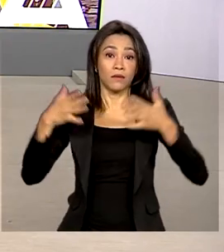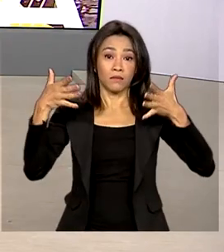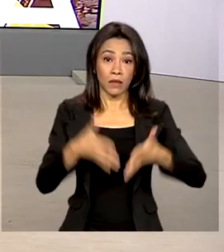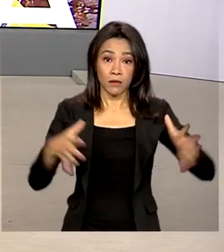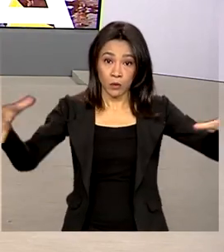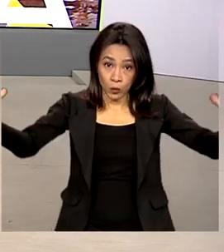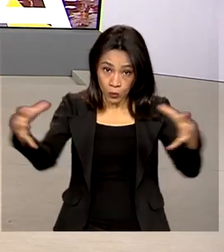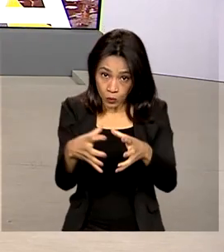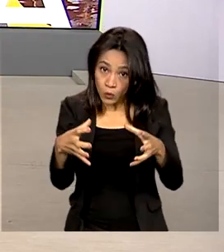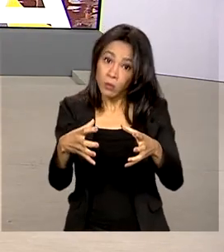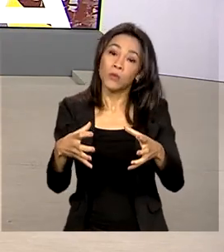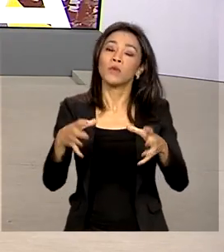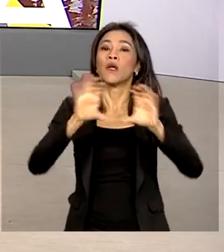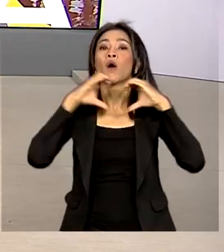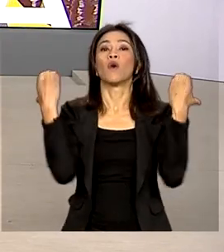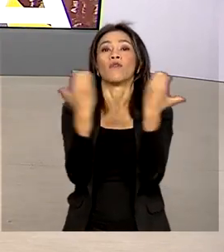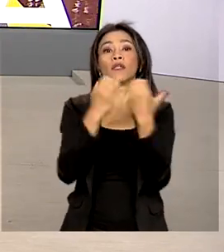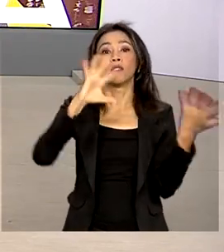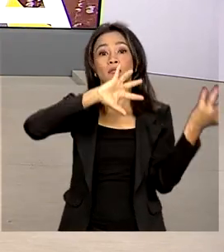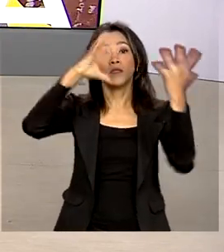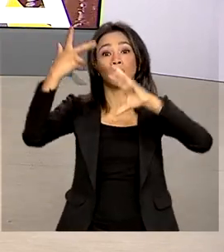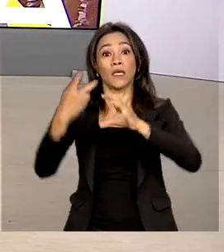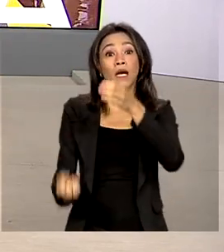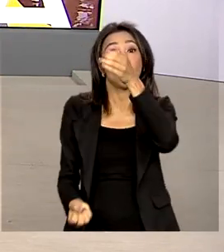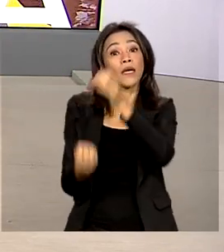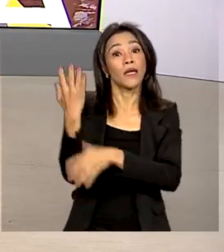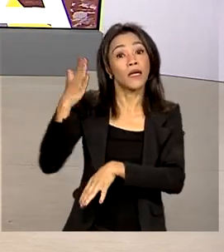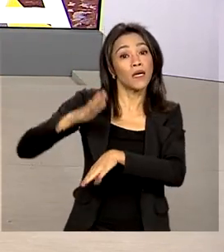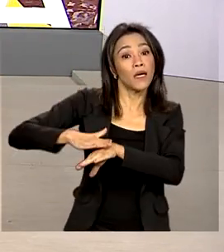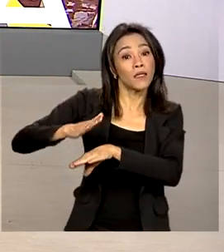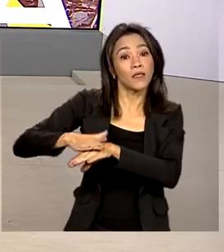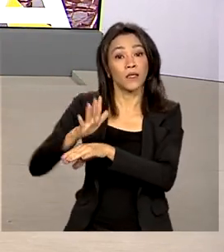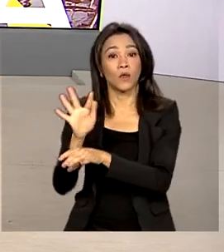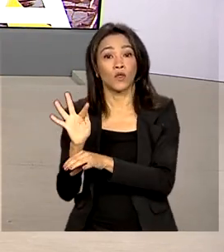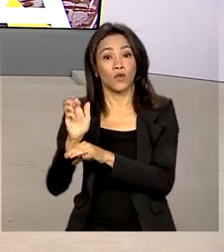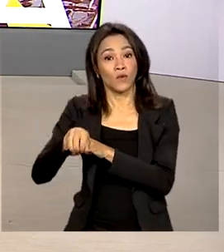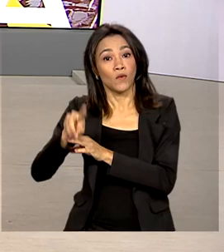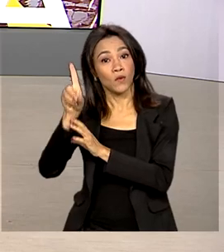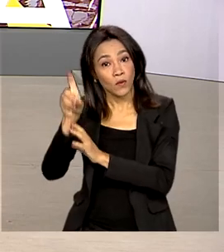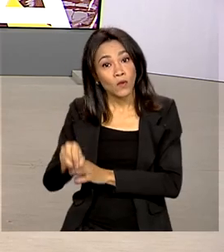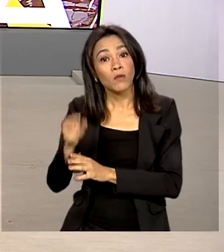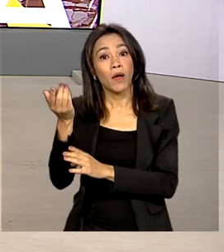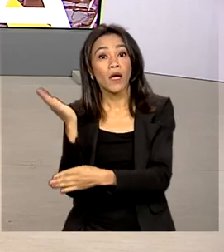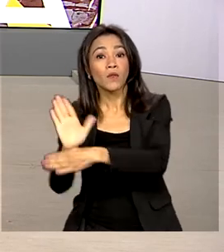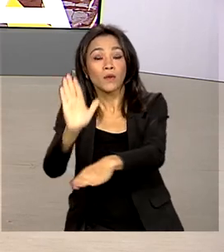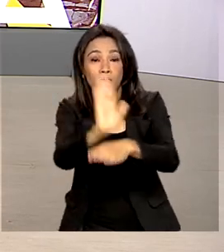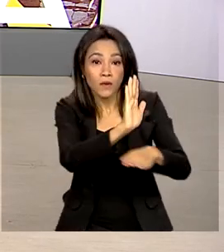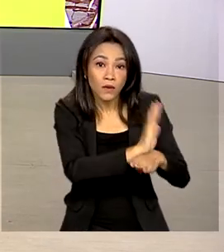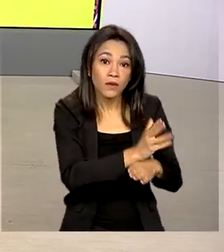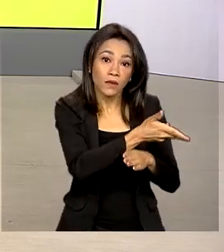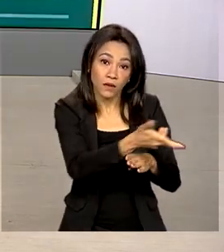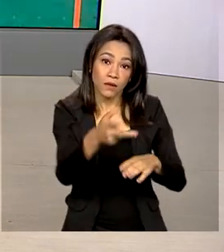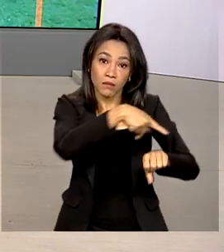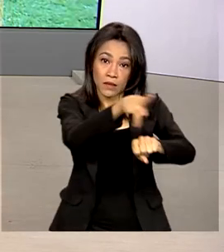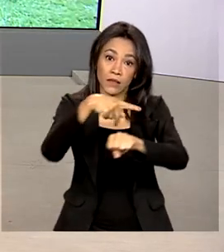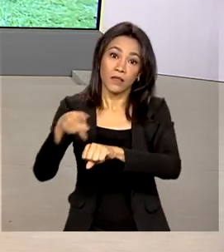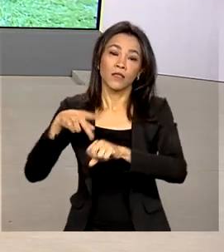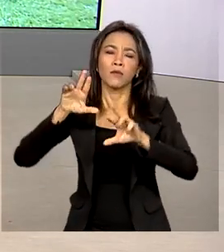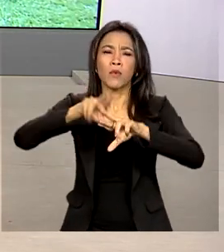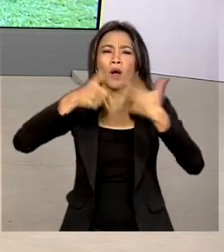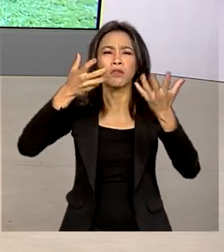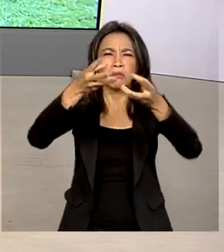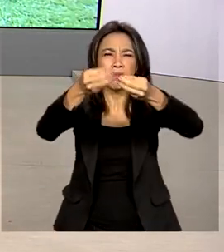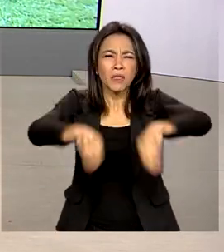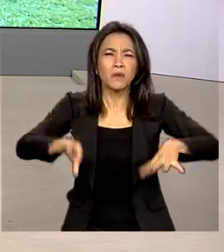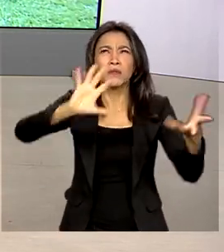Clima aprovaram a criação de um fundo de compensação a danos provocados por desastres climáticos. O repórter Glauco de Queiroz